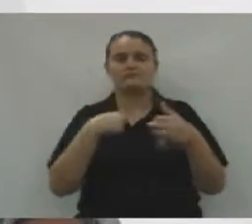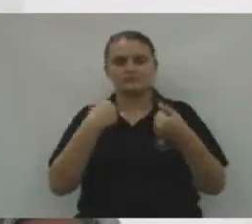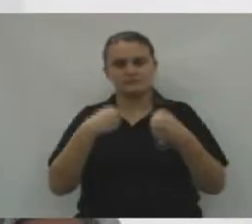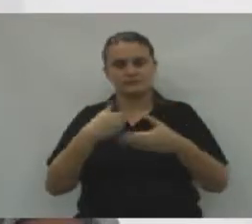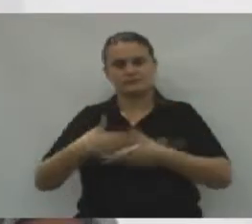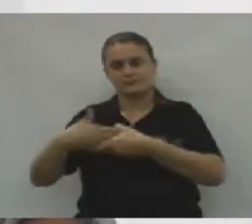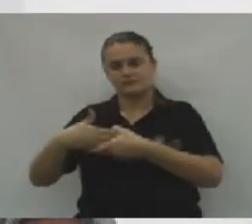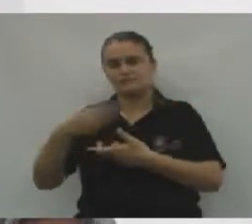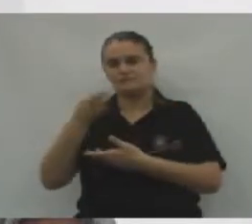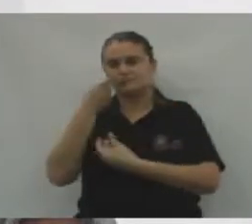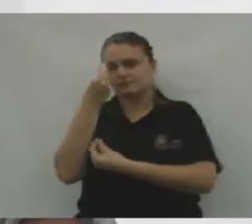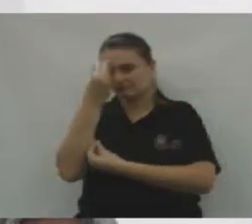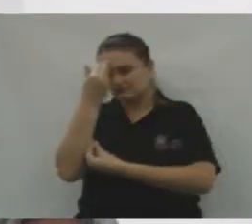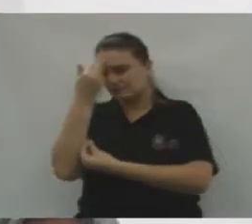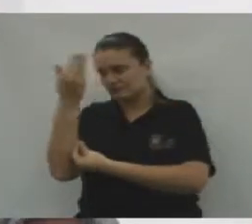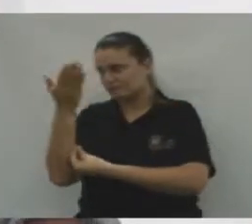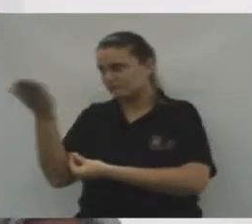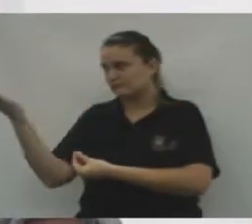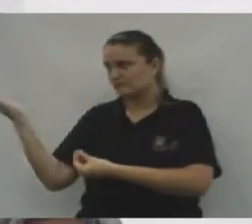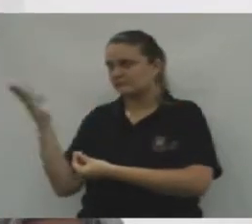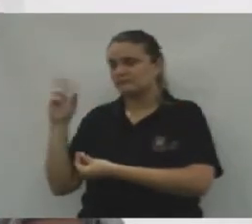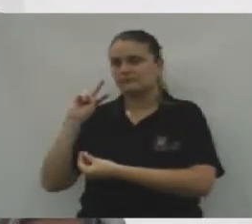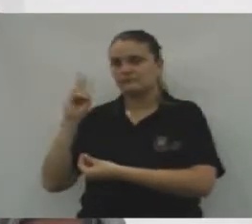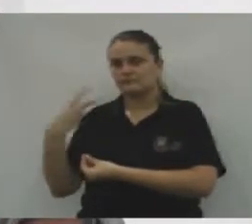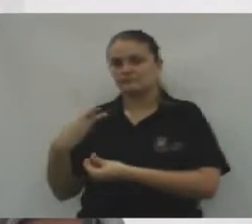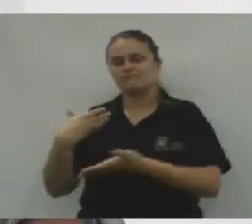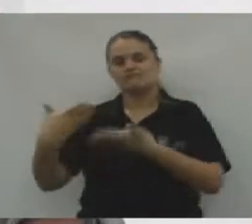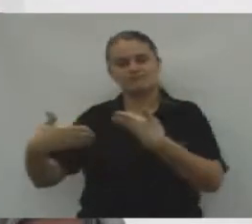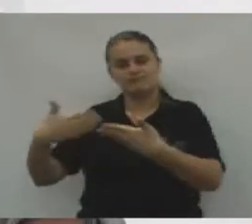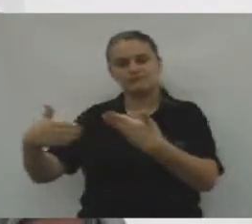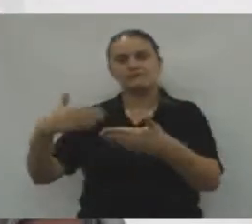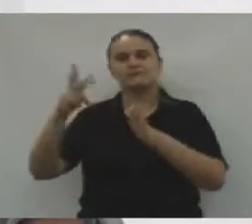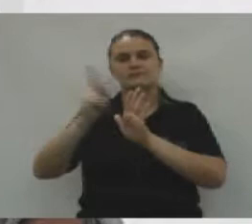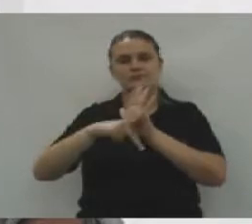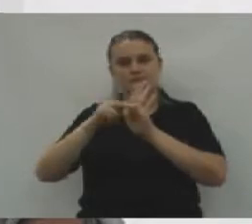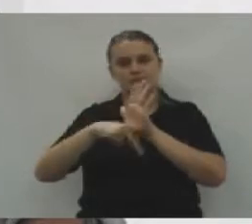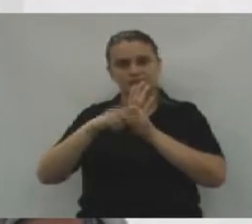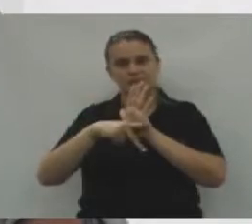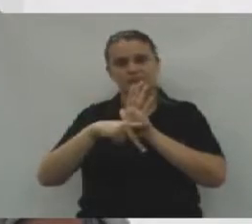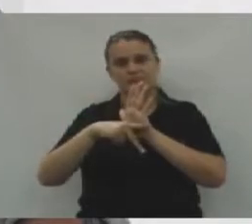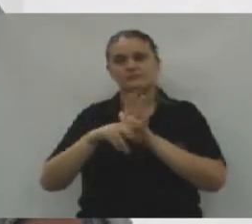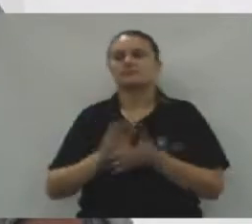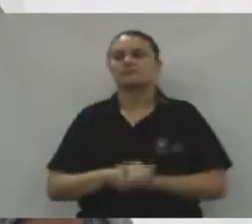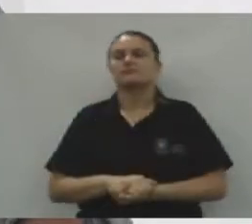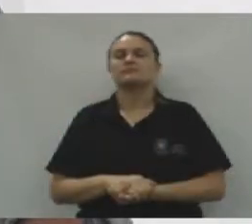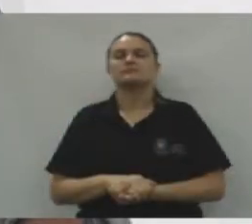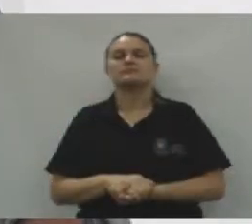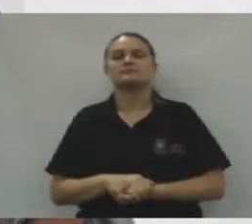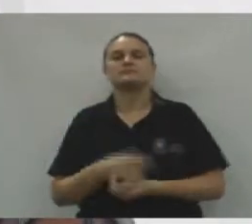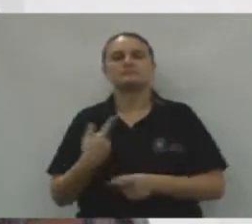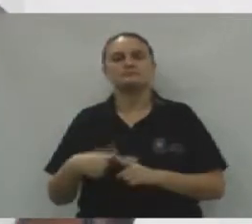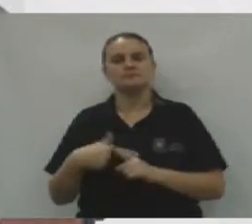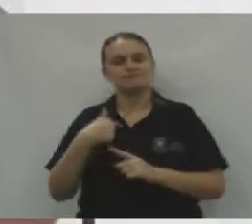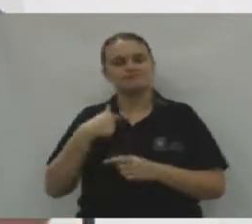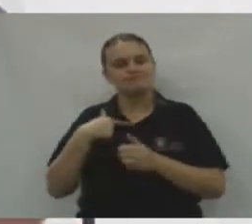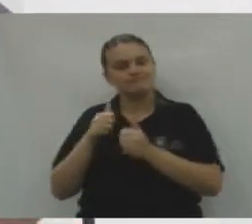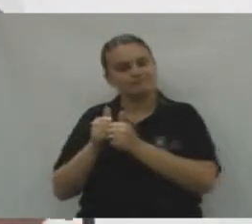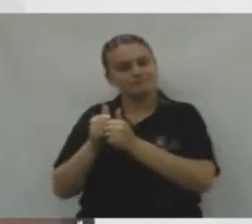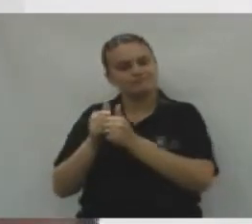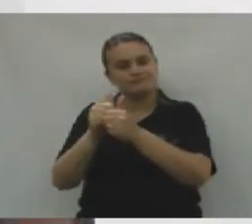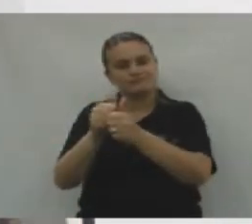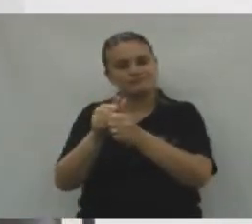parabenizar e agradecer a vocês, vereadores, pelo trâmite desse projeto, que, pelo que eu acompanhei, parece